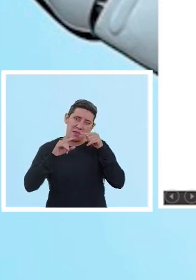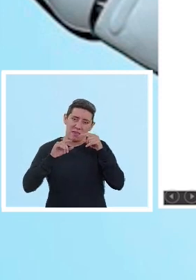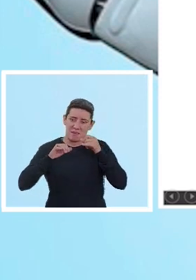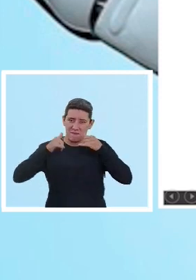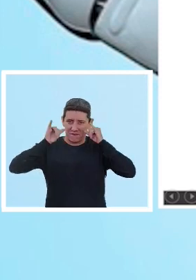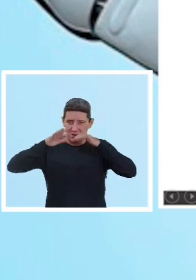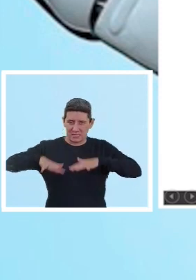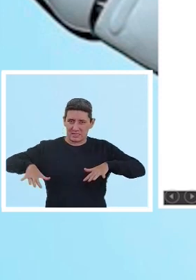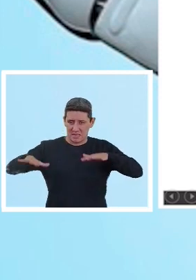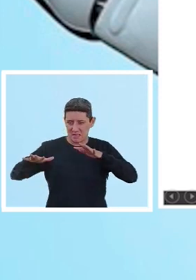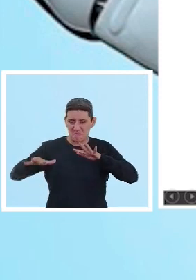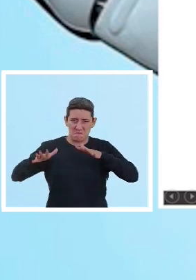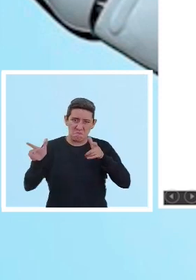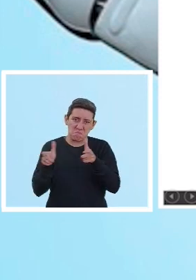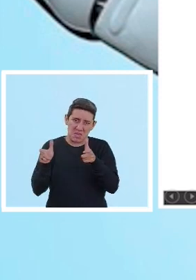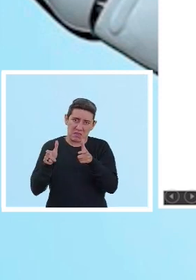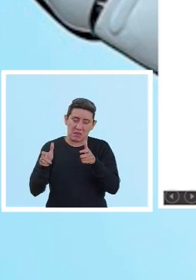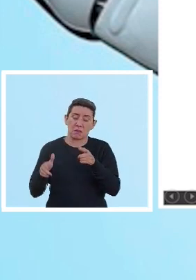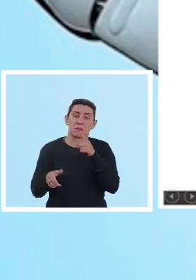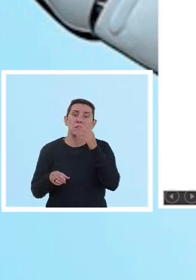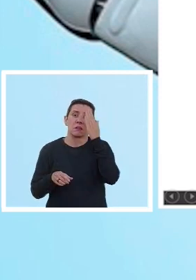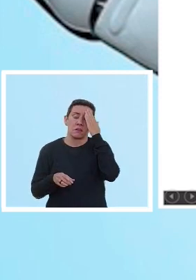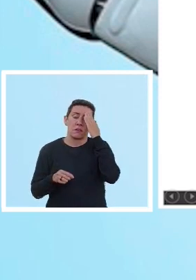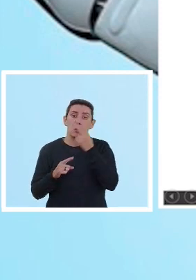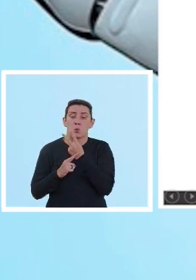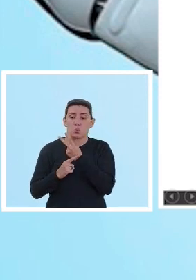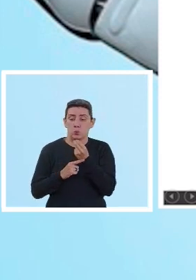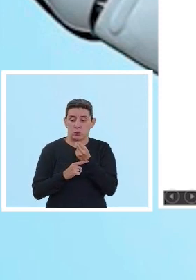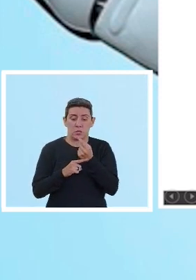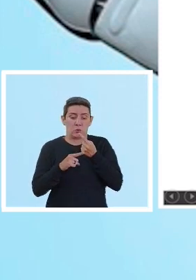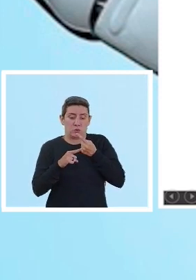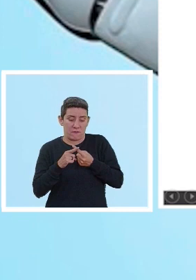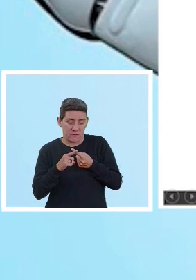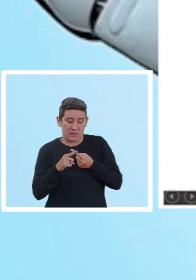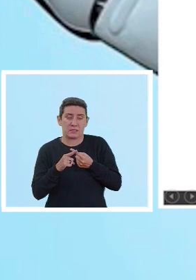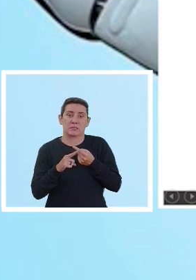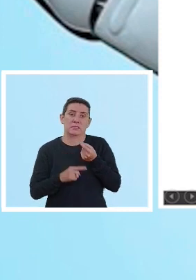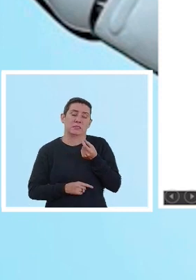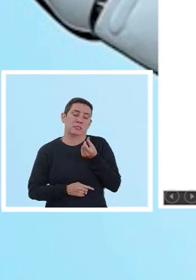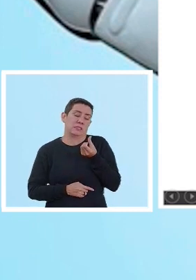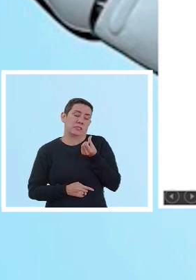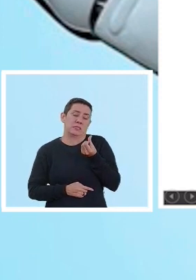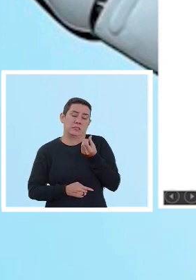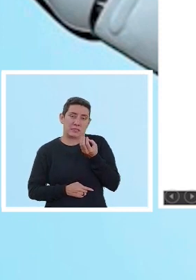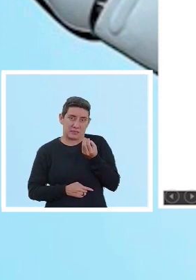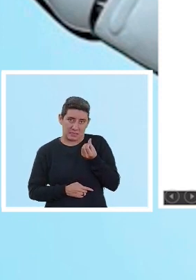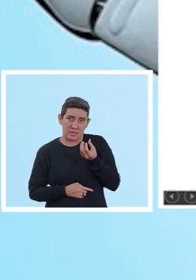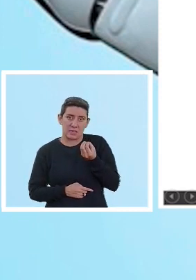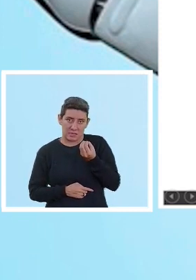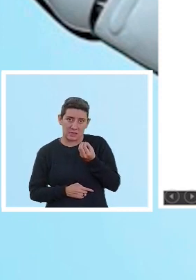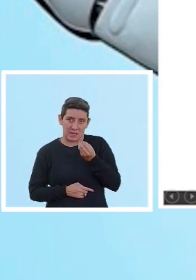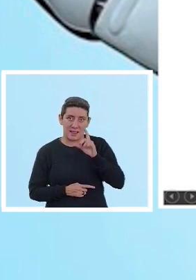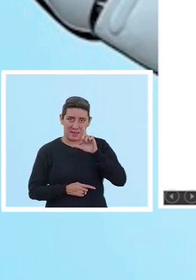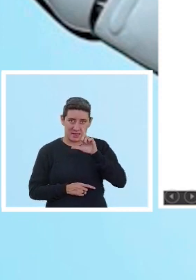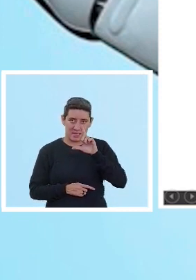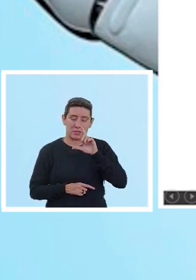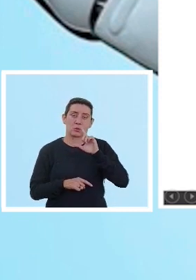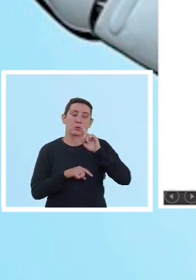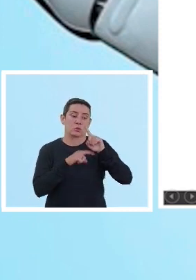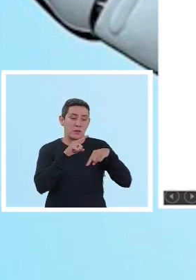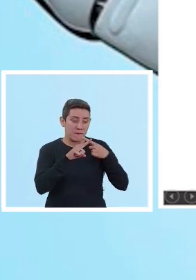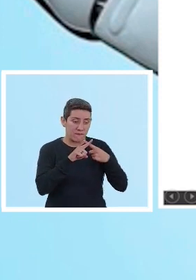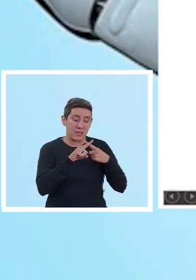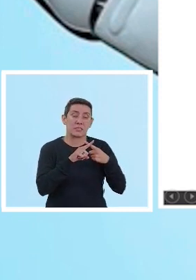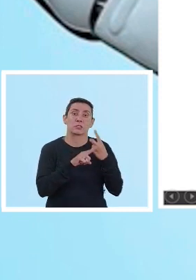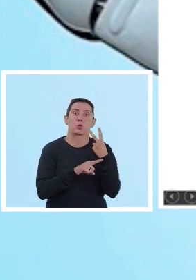tem 200 300 animais você faz a conta 200 vezes vezes 60 lx2